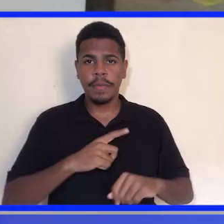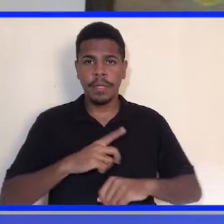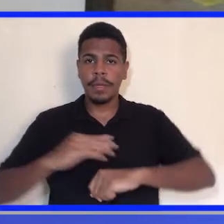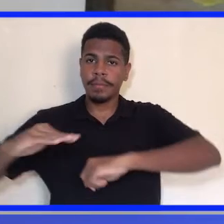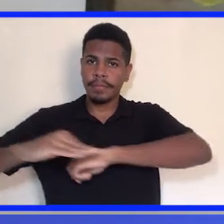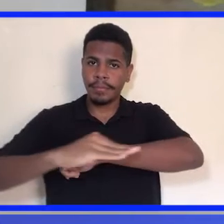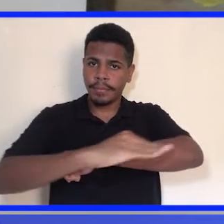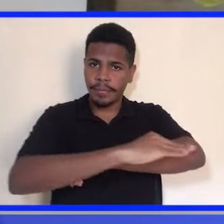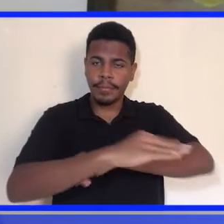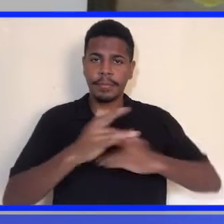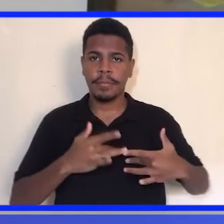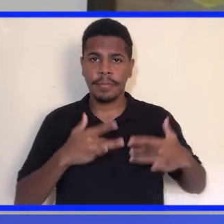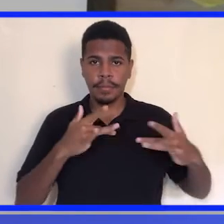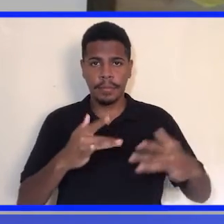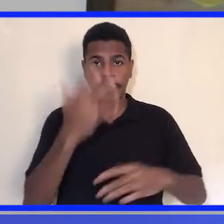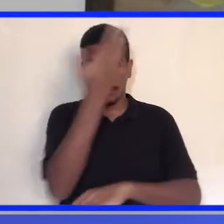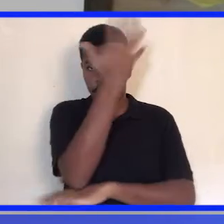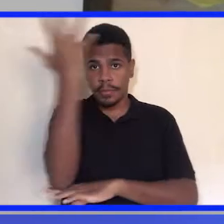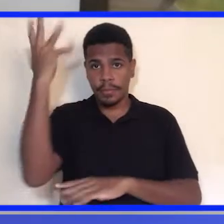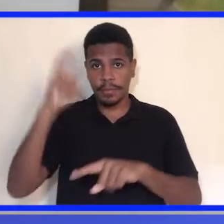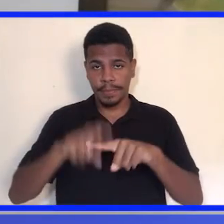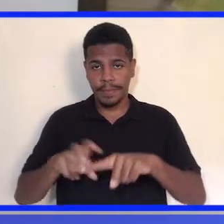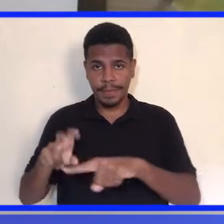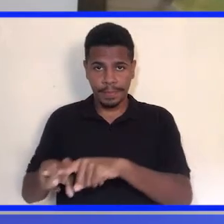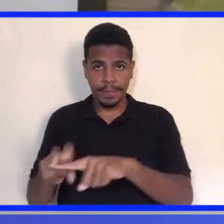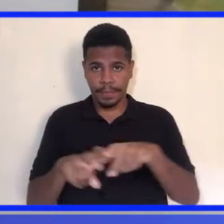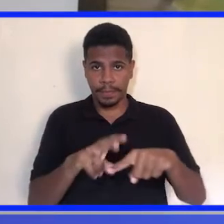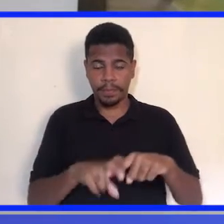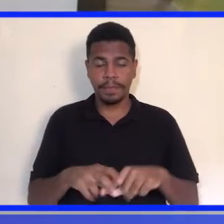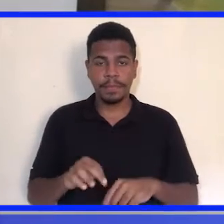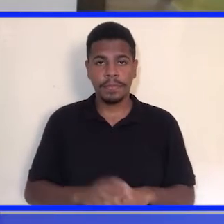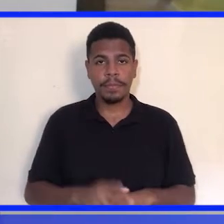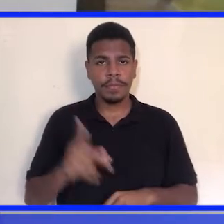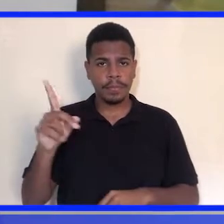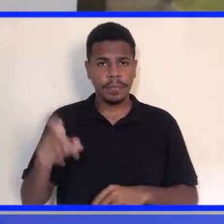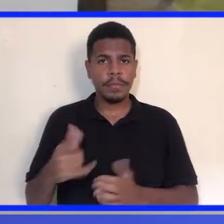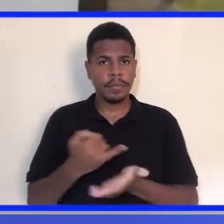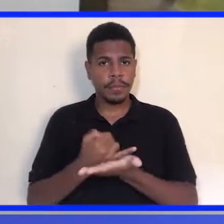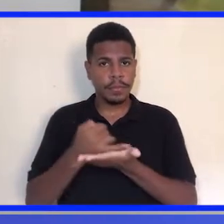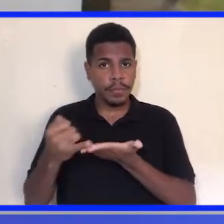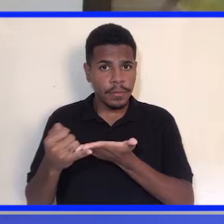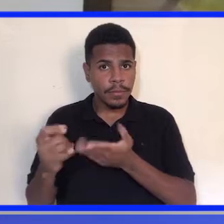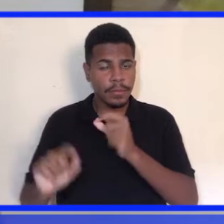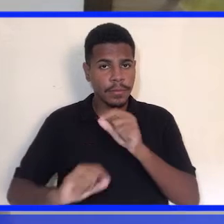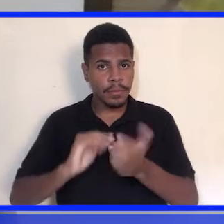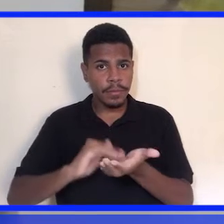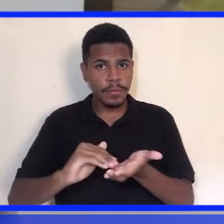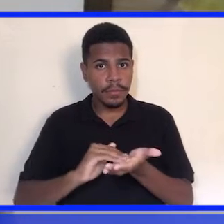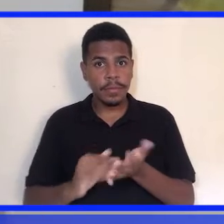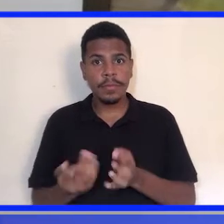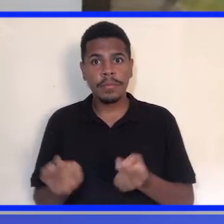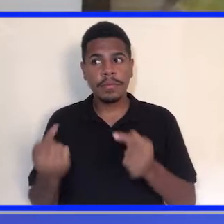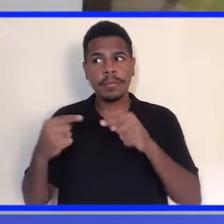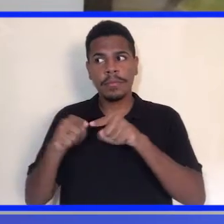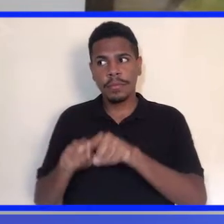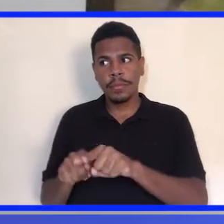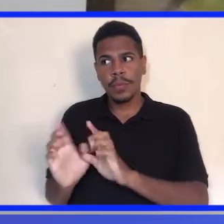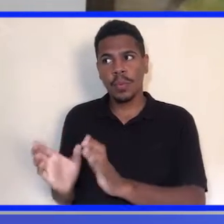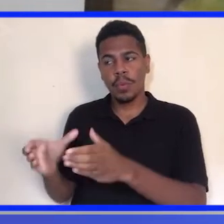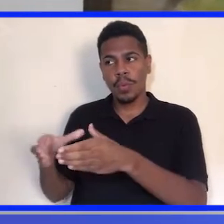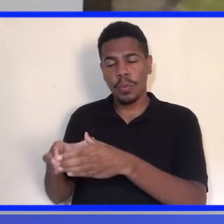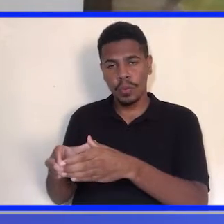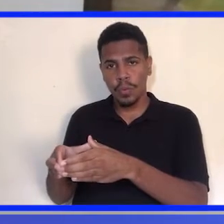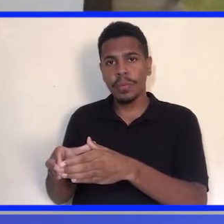o drive-in irá acontecer no Parque Ecológico. É importante ressaltar que esta é uma iniciativa em que a Secretaria fez